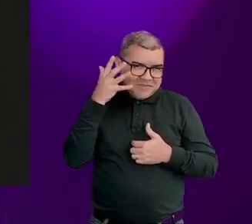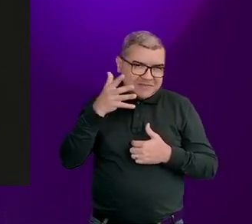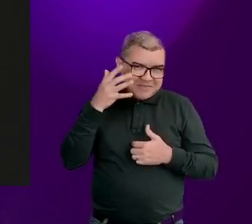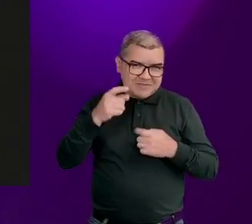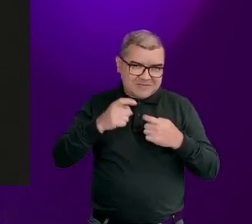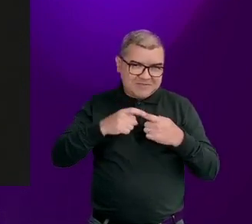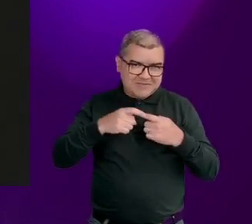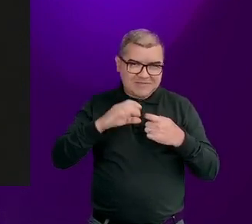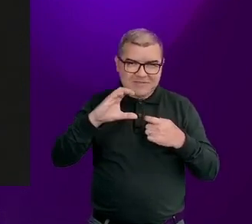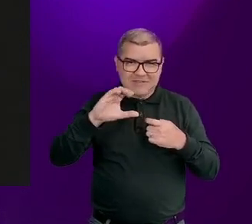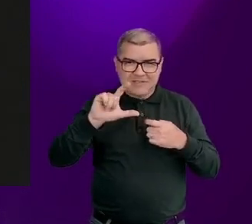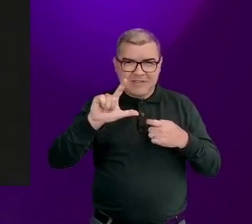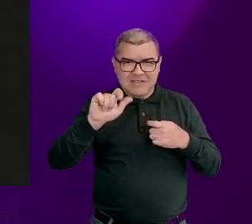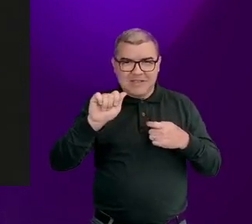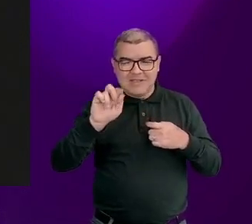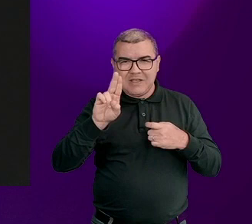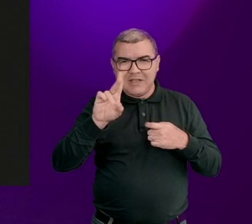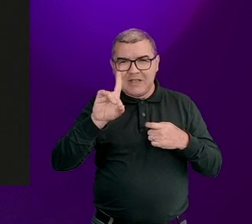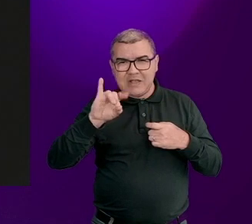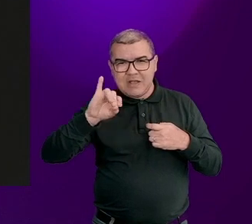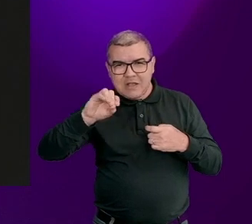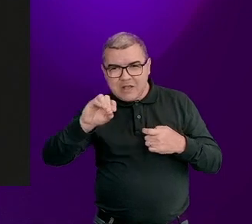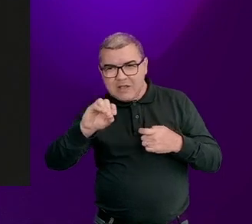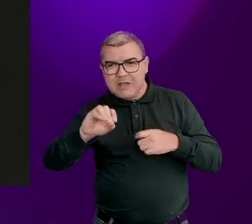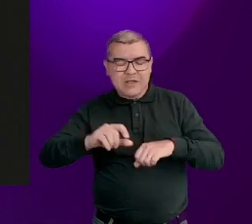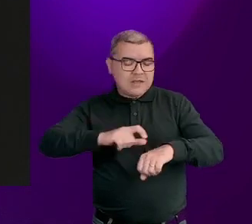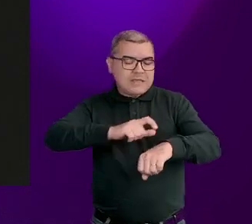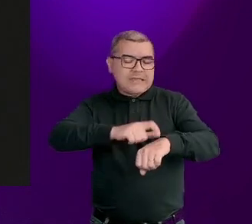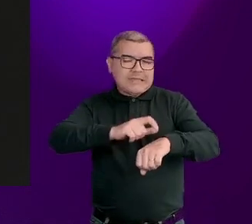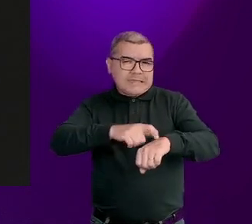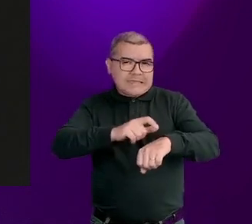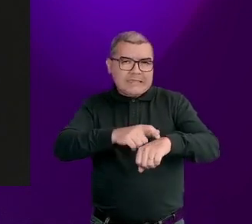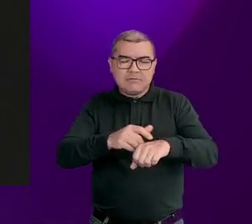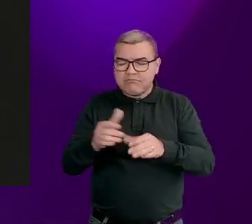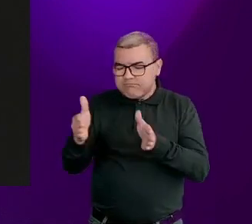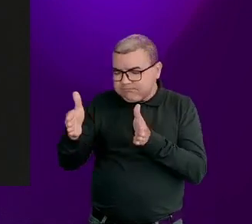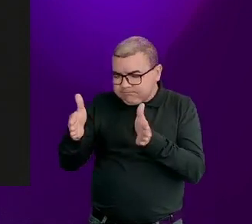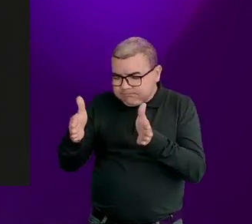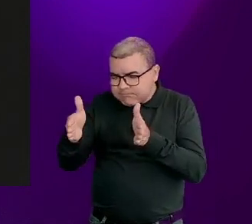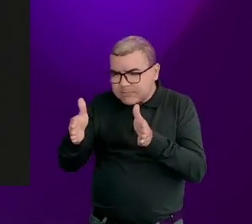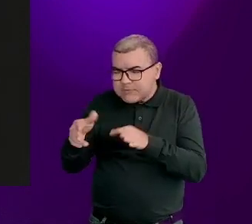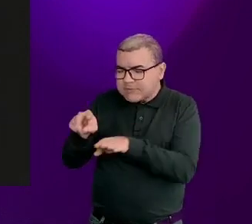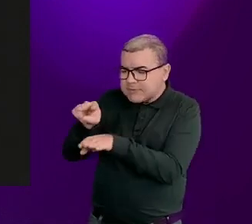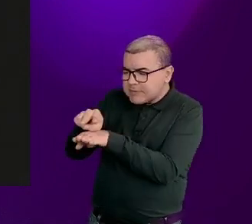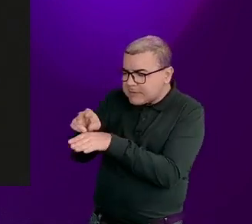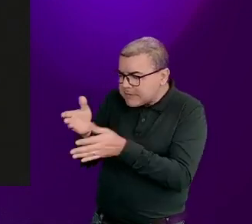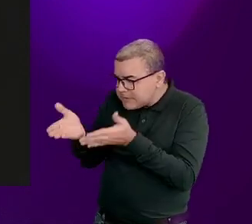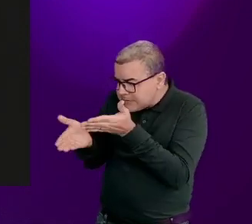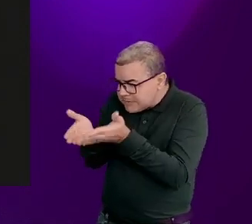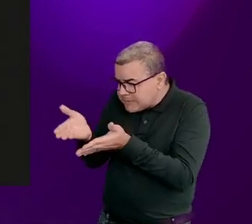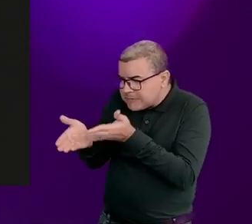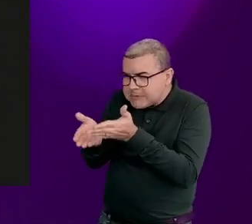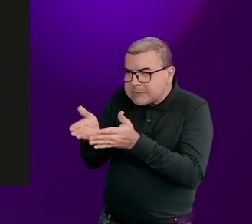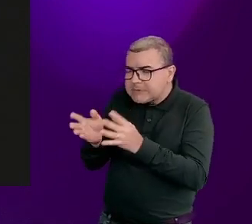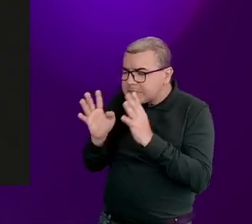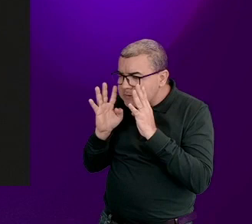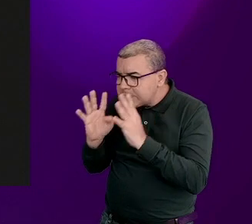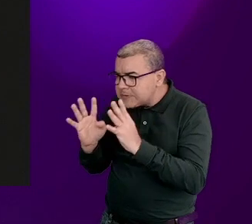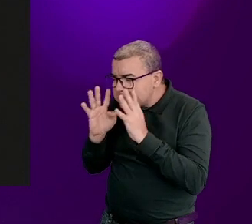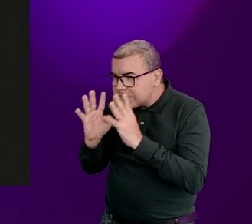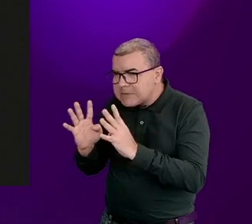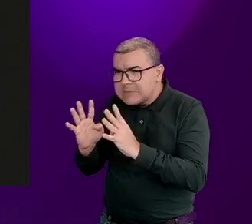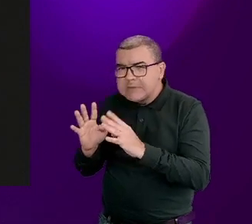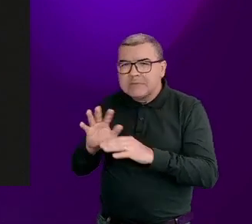Domenico, em que ele mostrou uns dados, né, americanos, em que é o tempo médio, né, um average de tempo é de 20 minutos